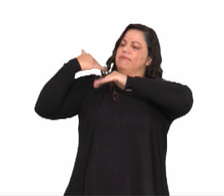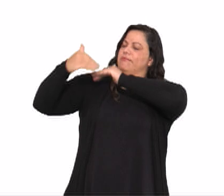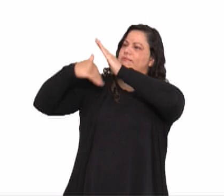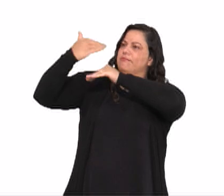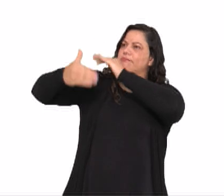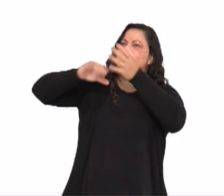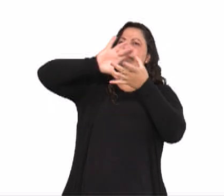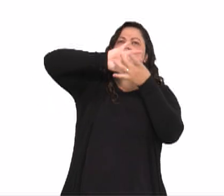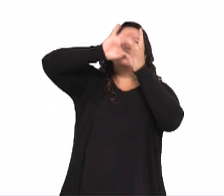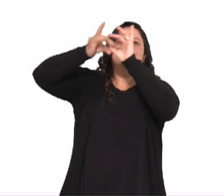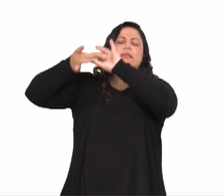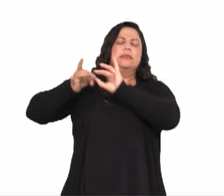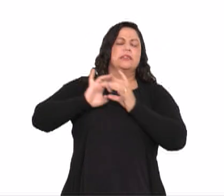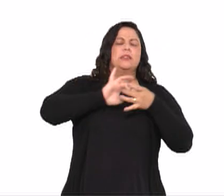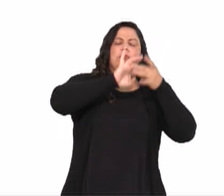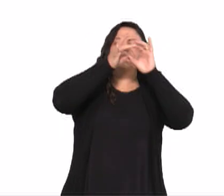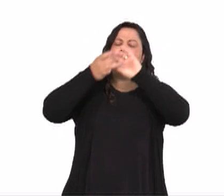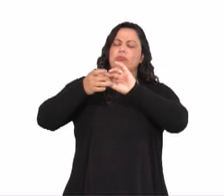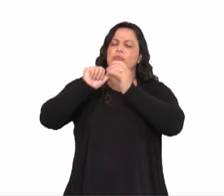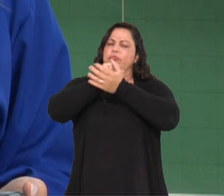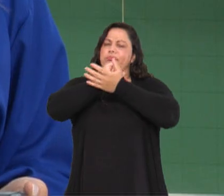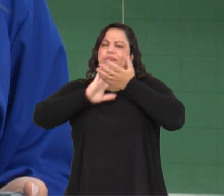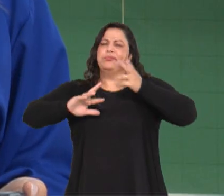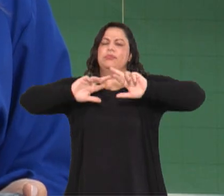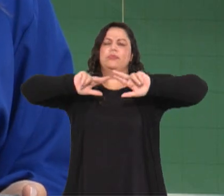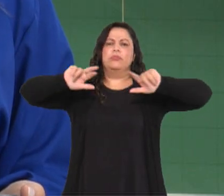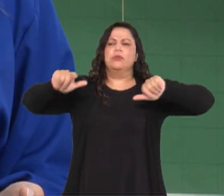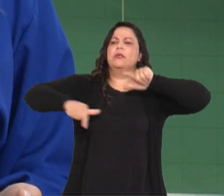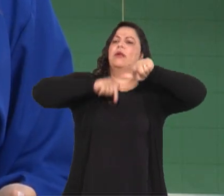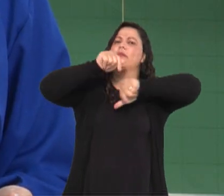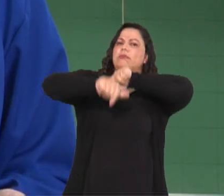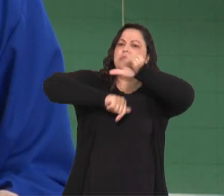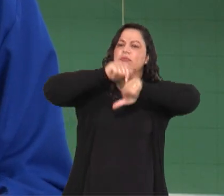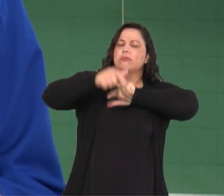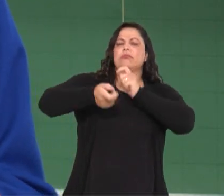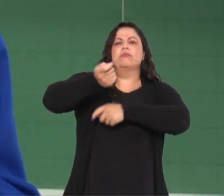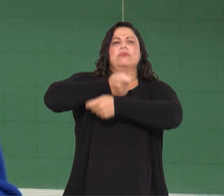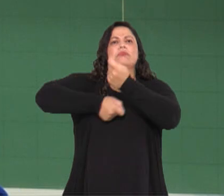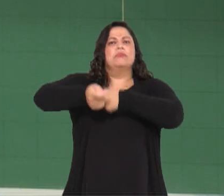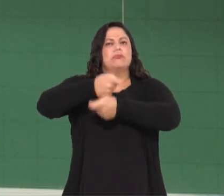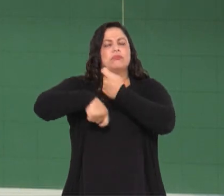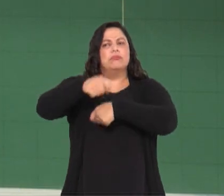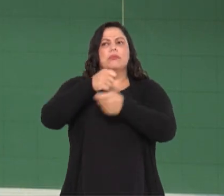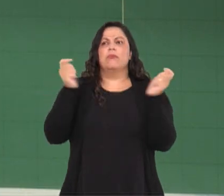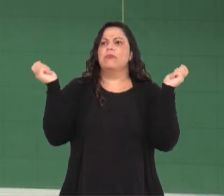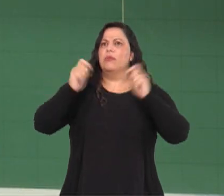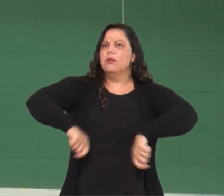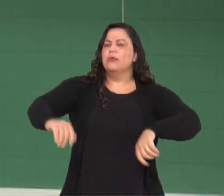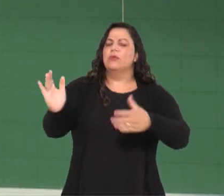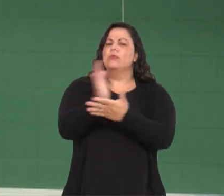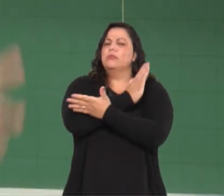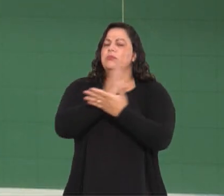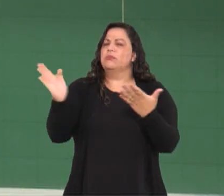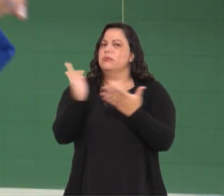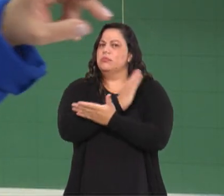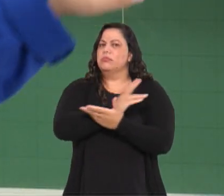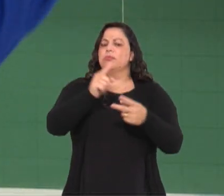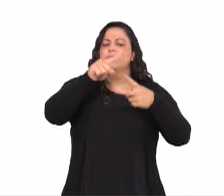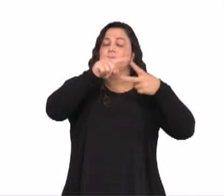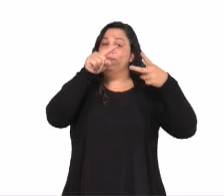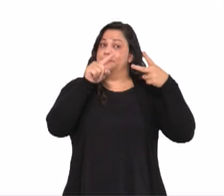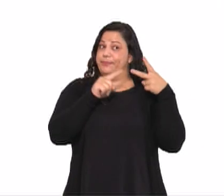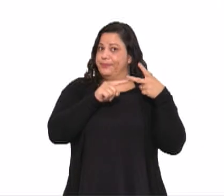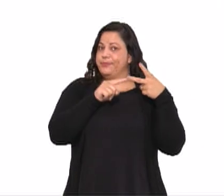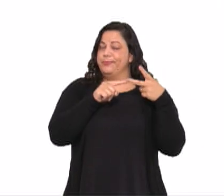da exploração da atividade econômica. Então, nós podemos dividir essas atividades econômicas em dois